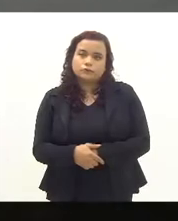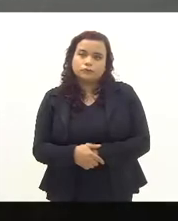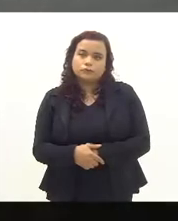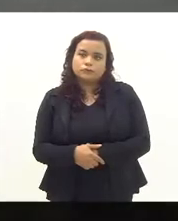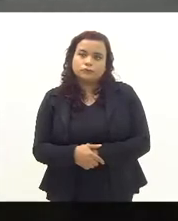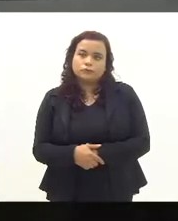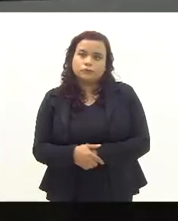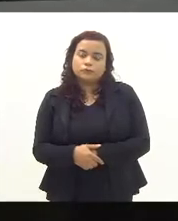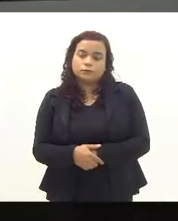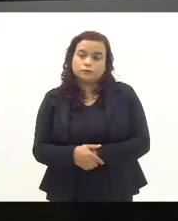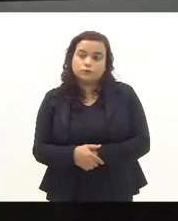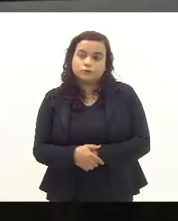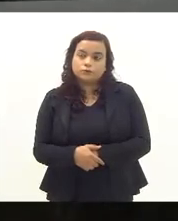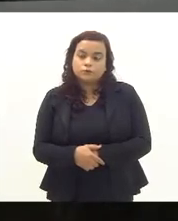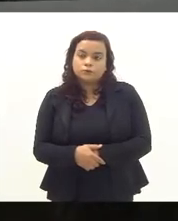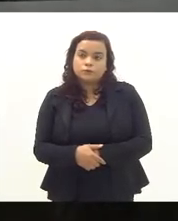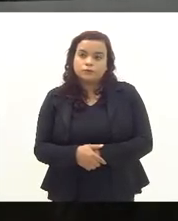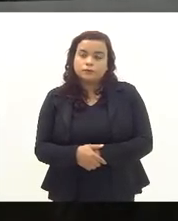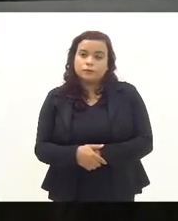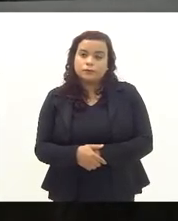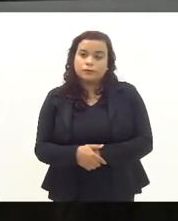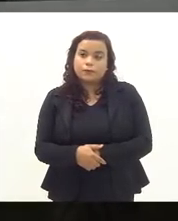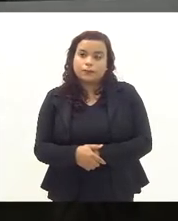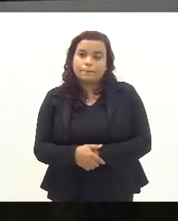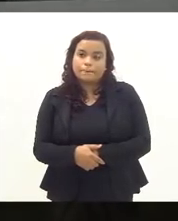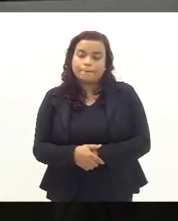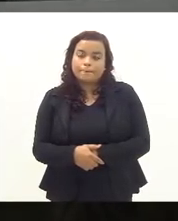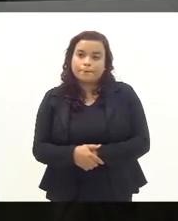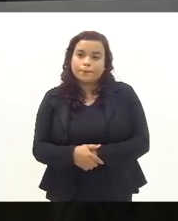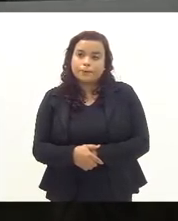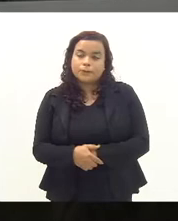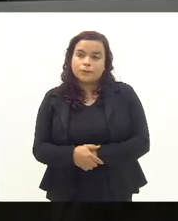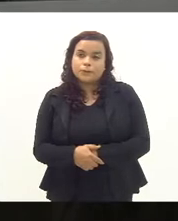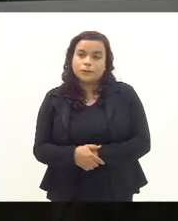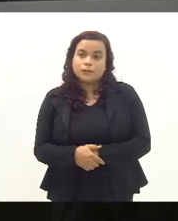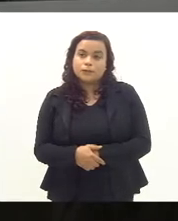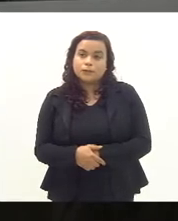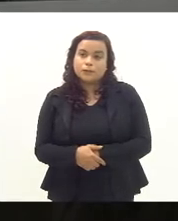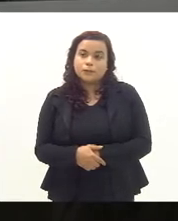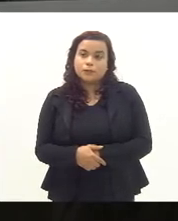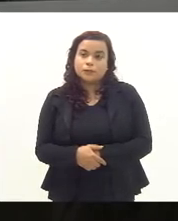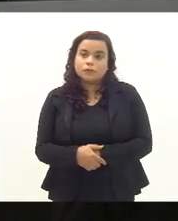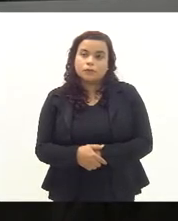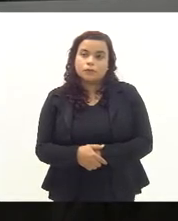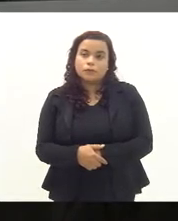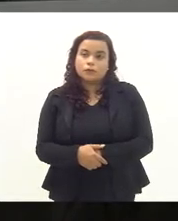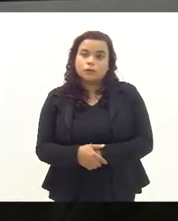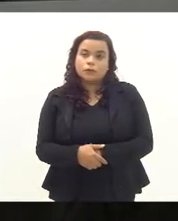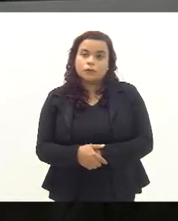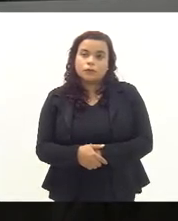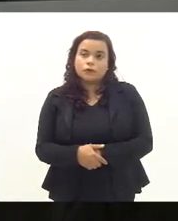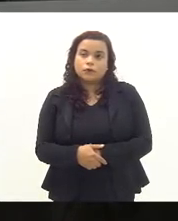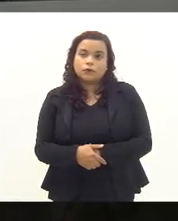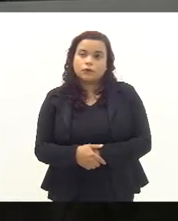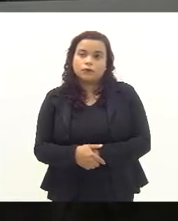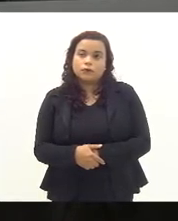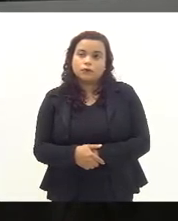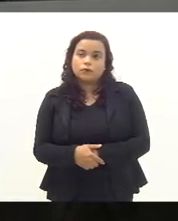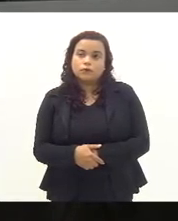E aí E aí E aí